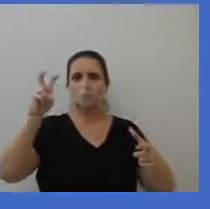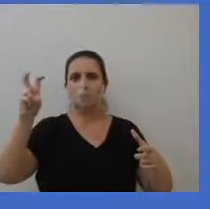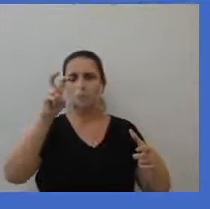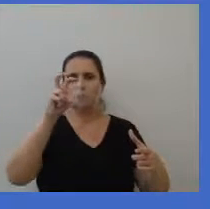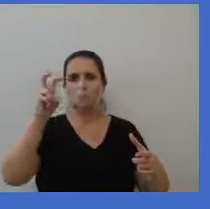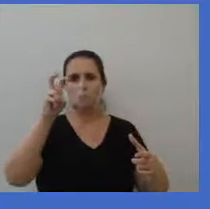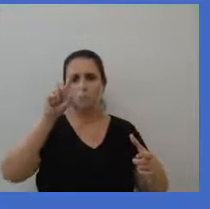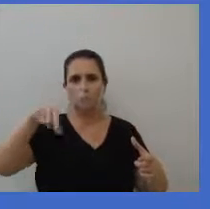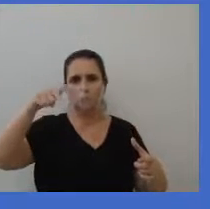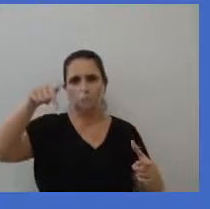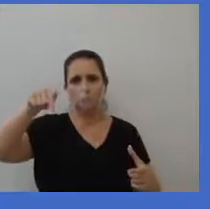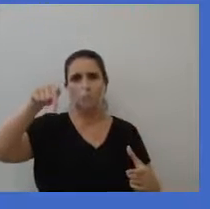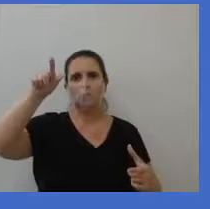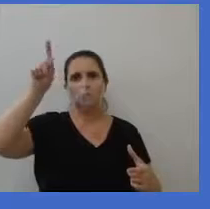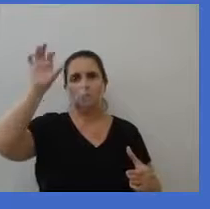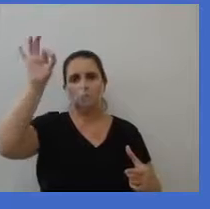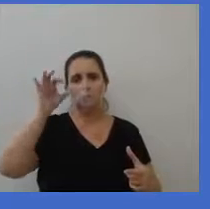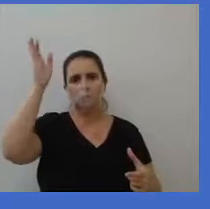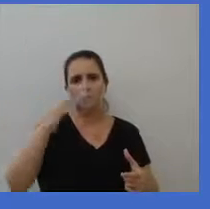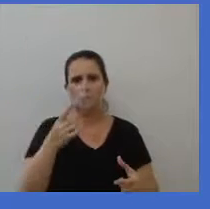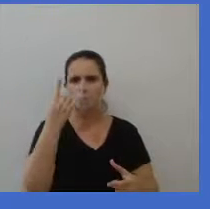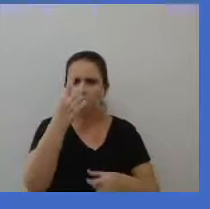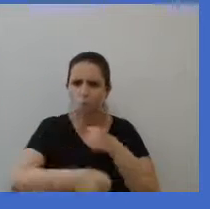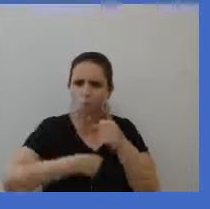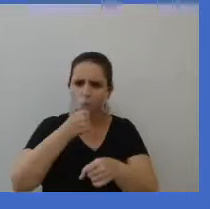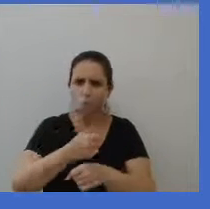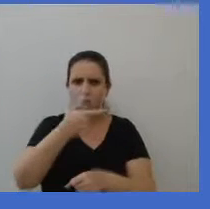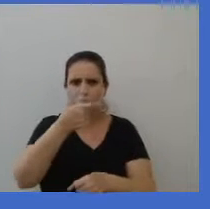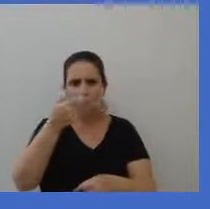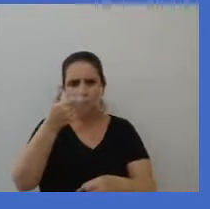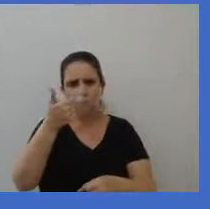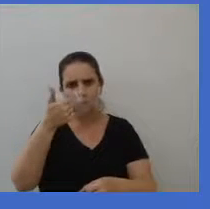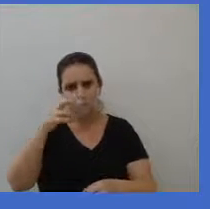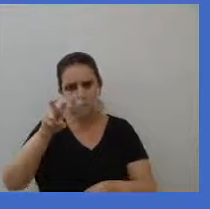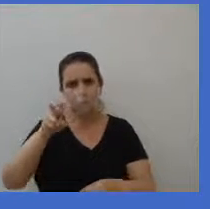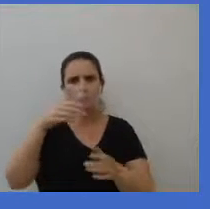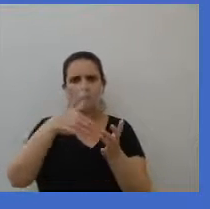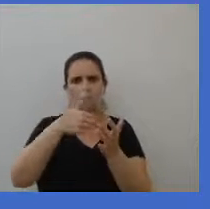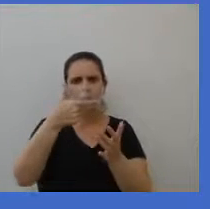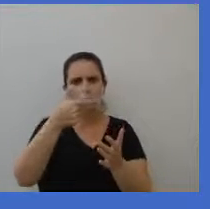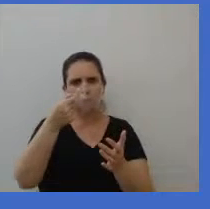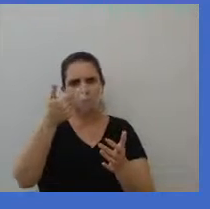aquilo ali é útil. Muito bem. Agora, analisando um meme.